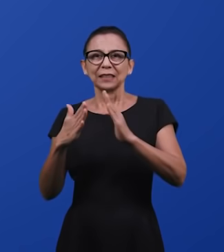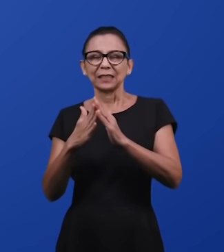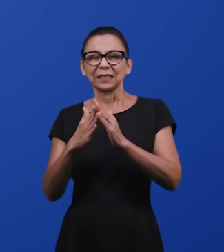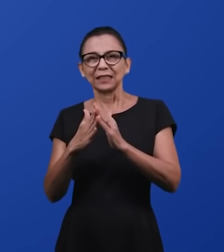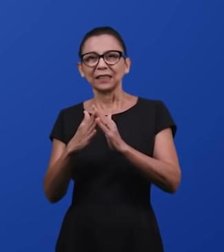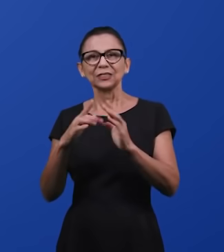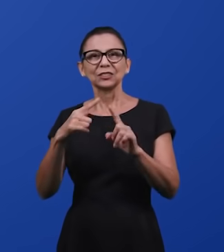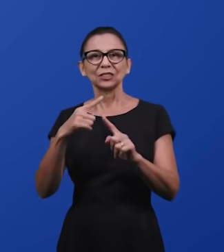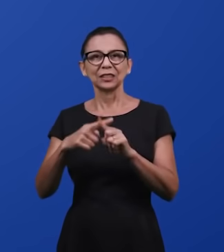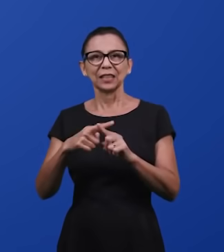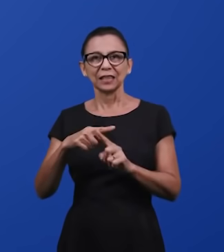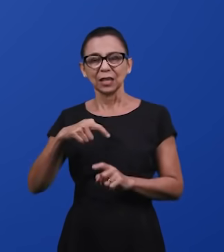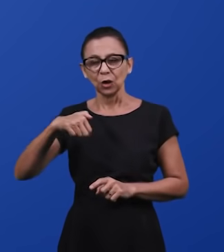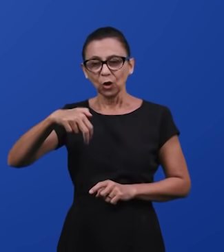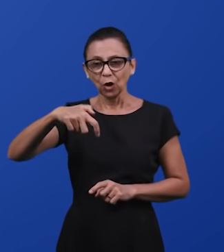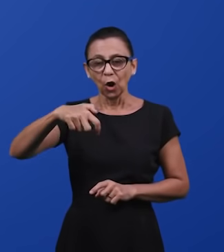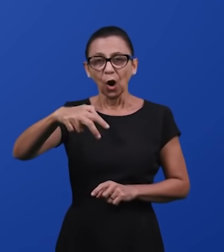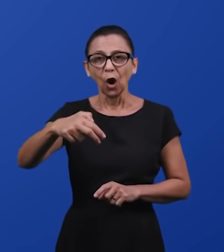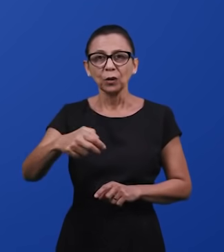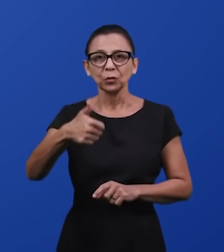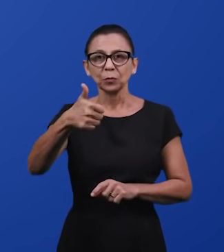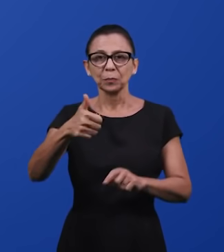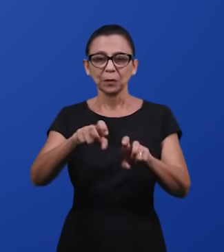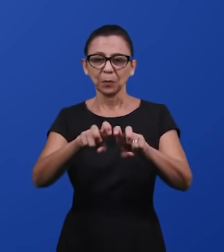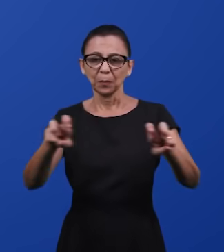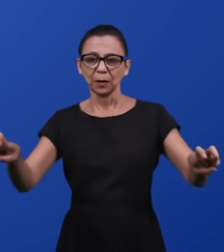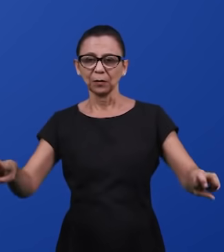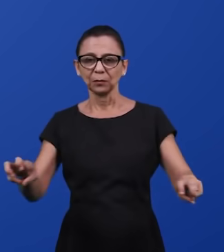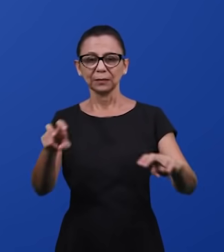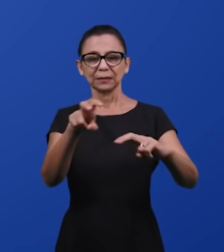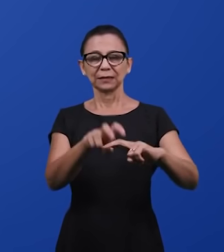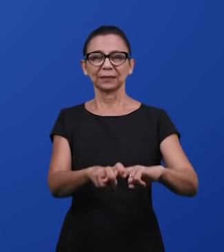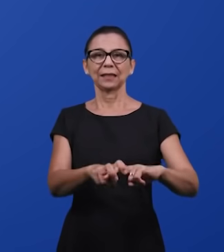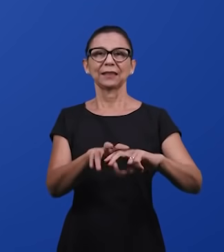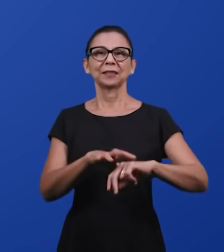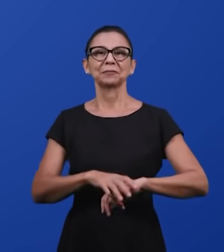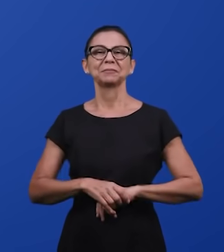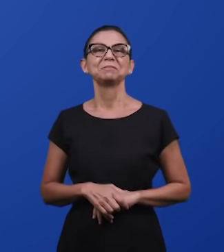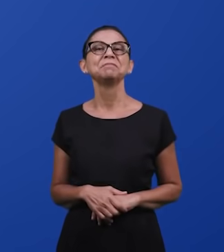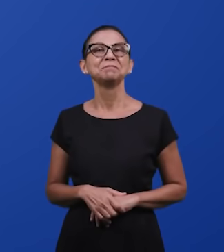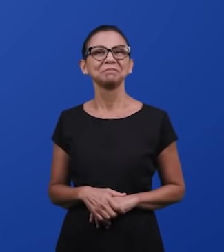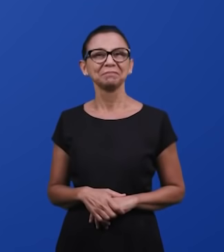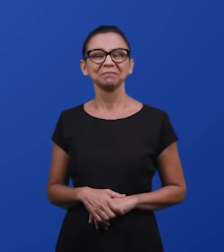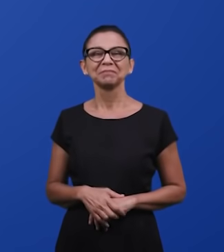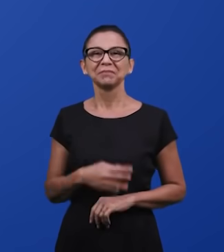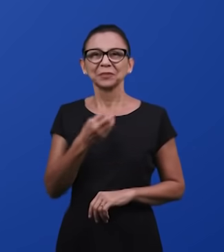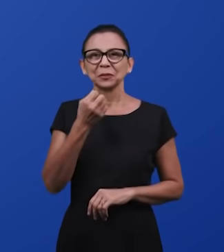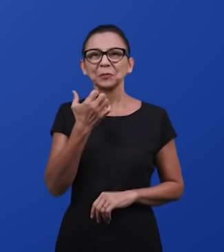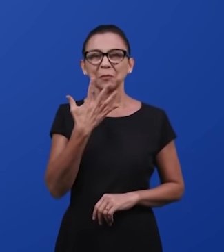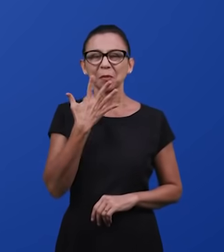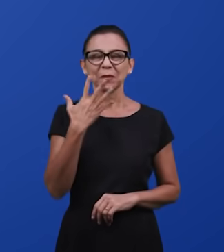poder presenciar as maravilhas que o Senhor tem feito. E isso tem sido